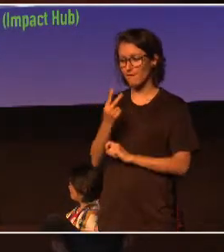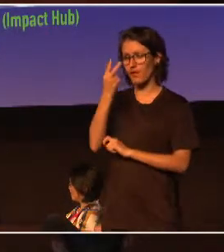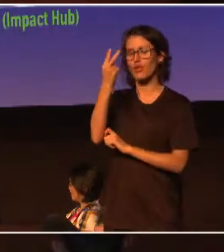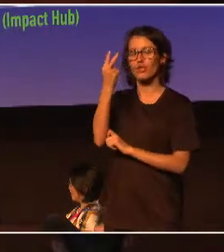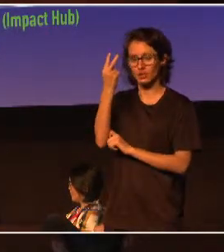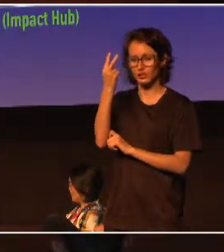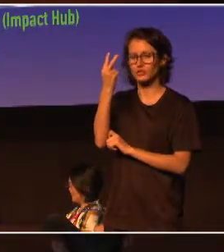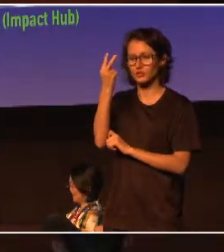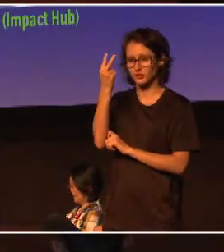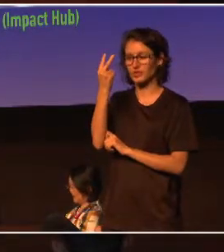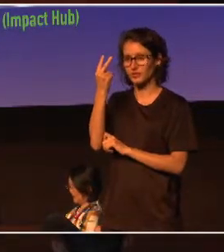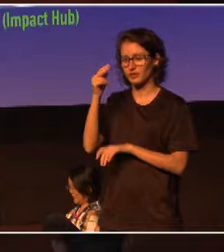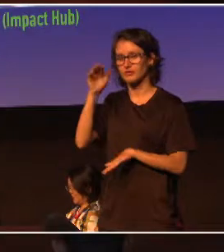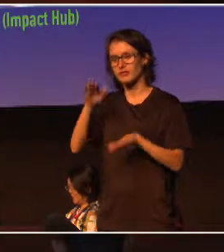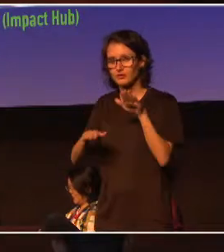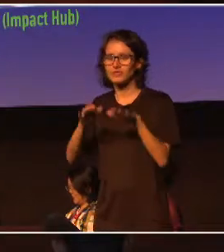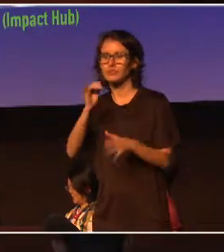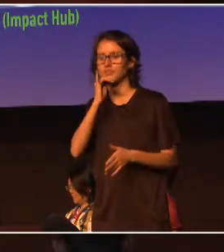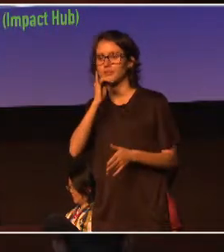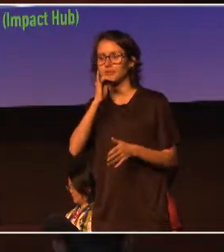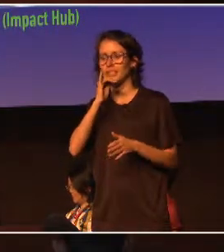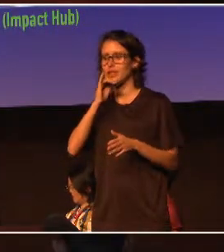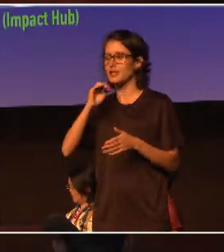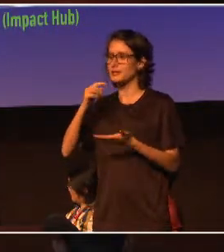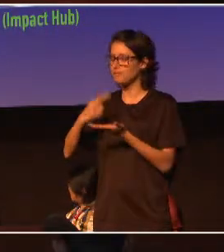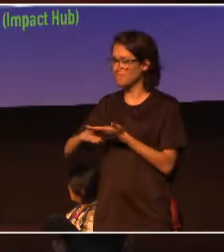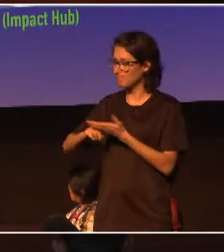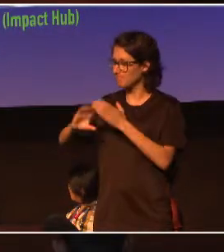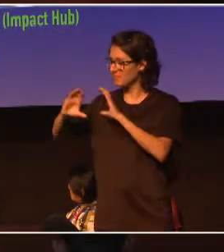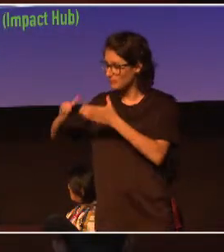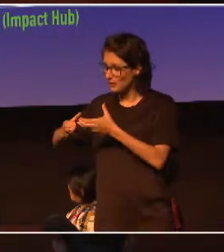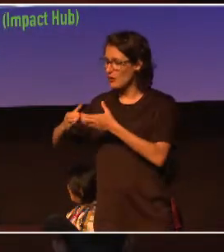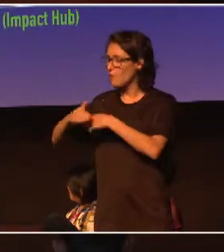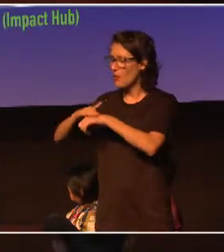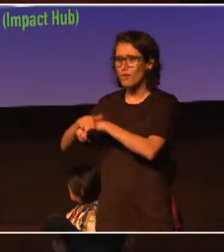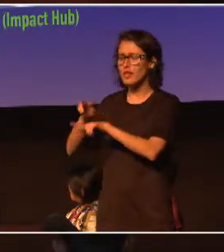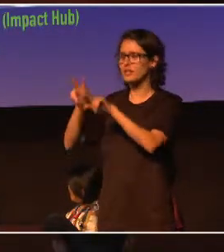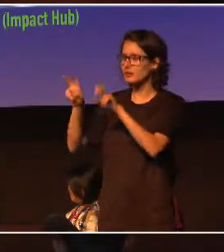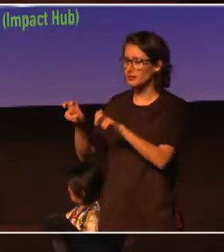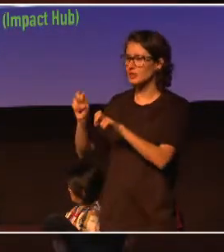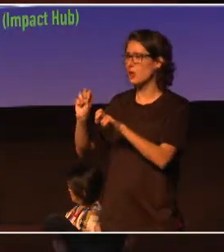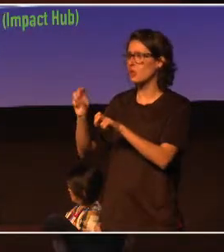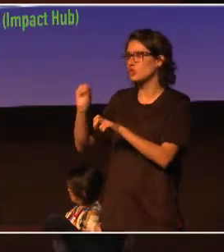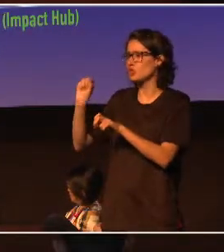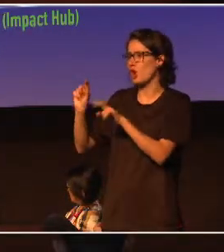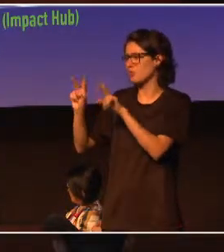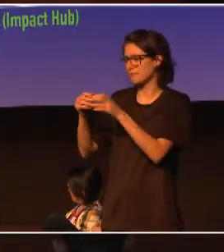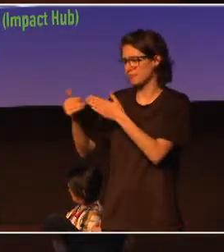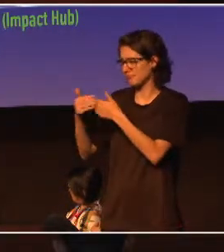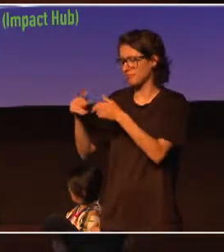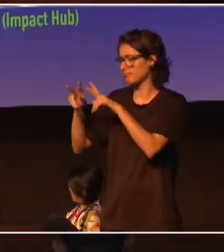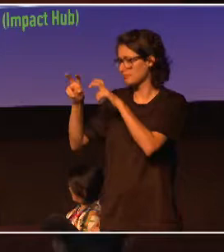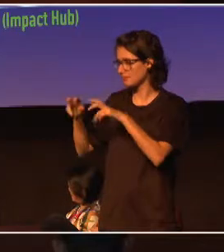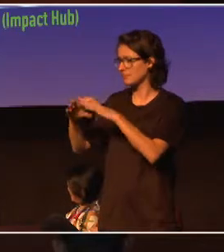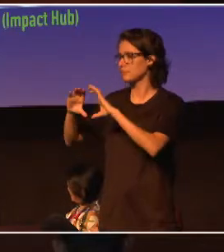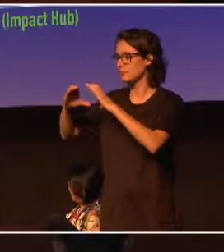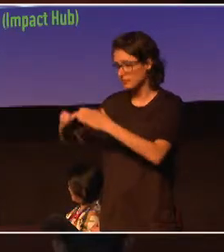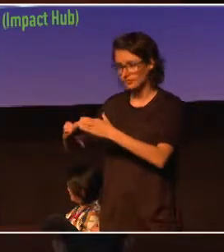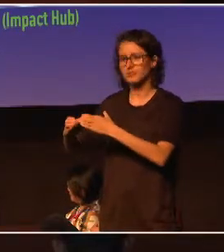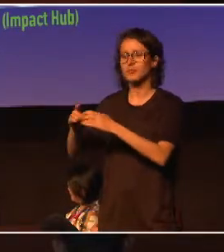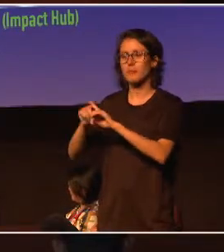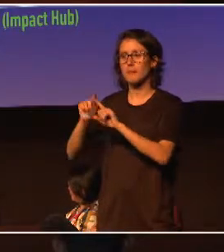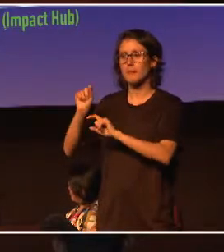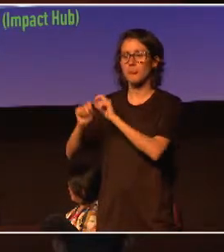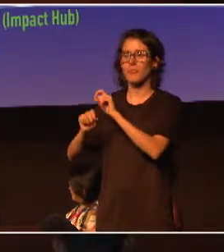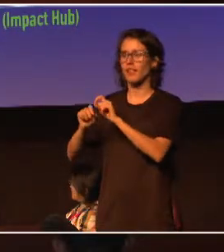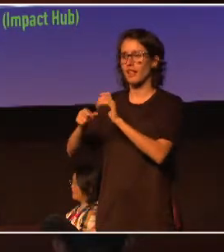é a gente se reúne para falar de blockchain, às vezes, ou se reúne para falar de um tema específico, mas o que é importante é que, a